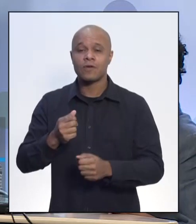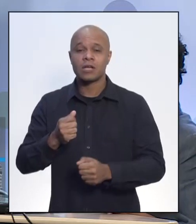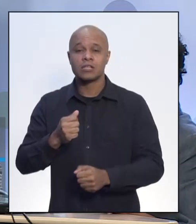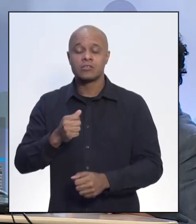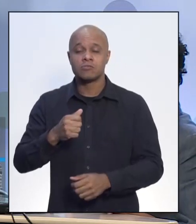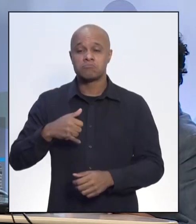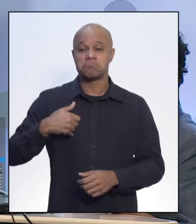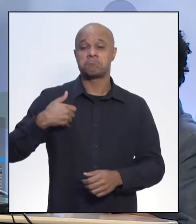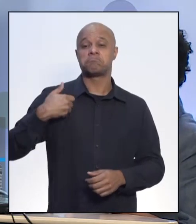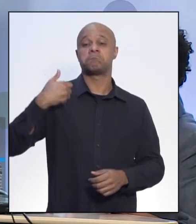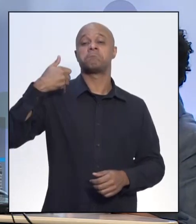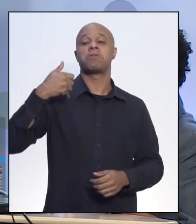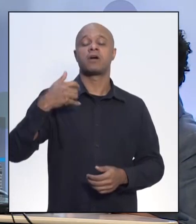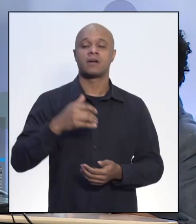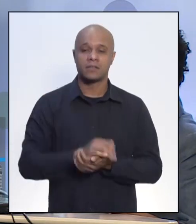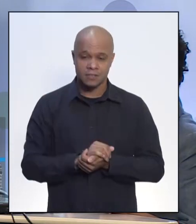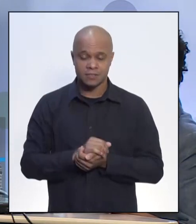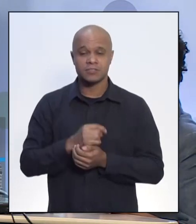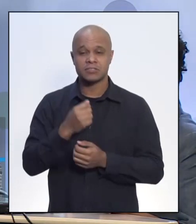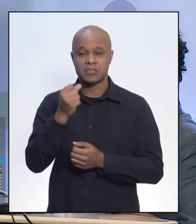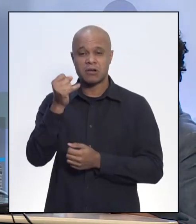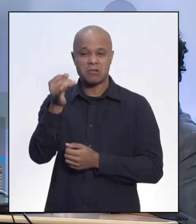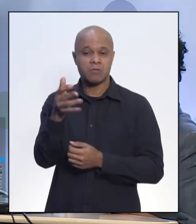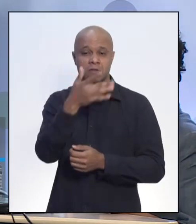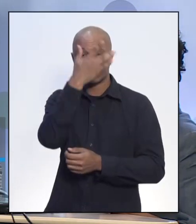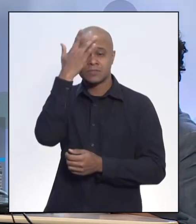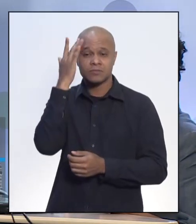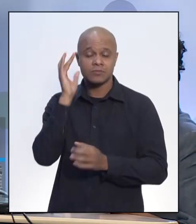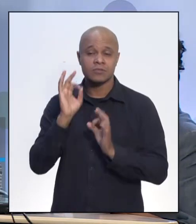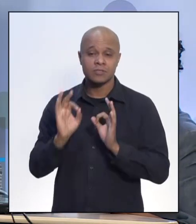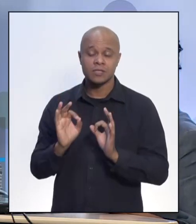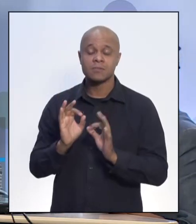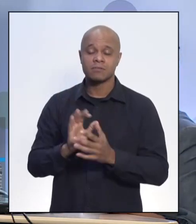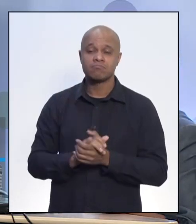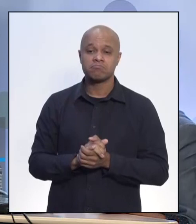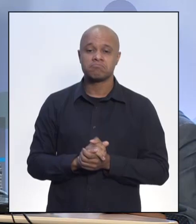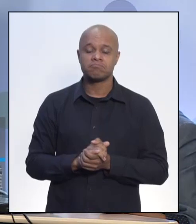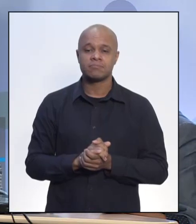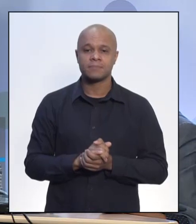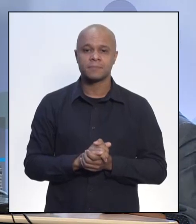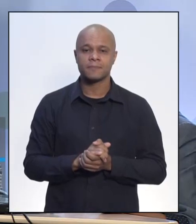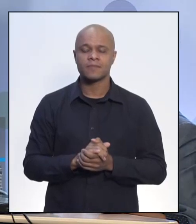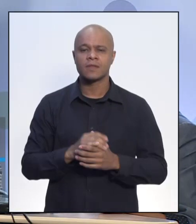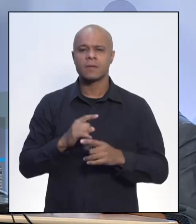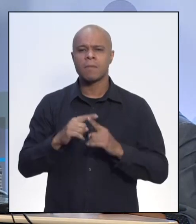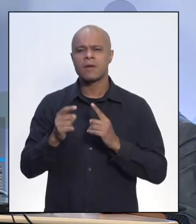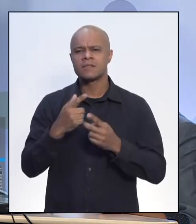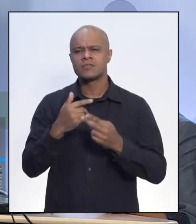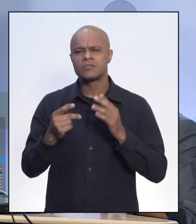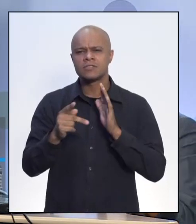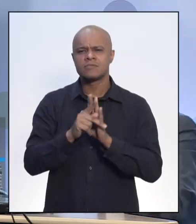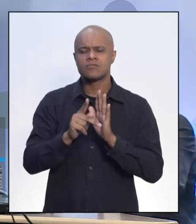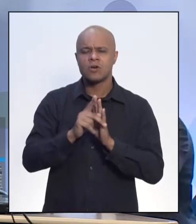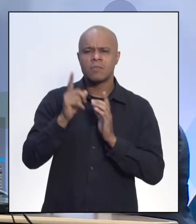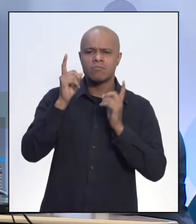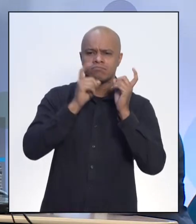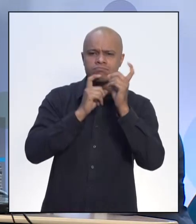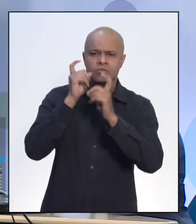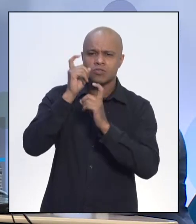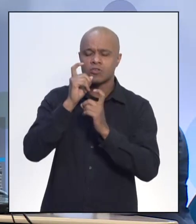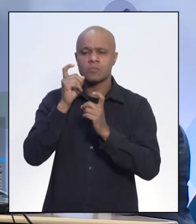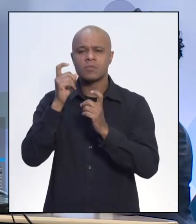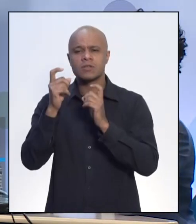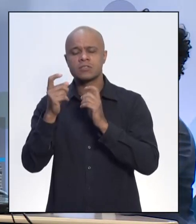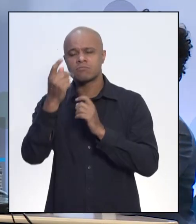de civilidade, apesar de falar de civilizações aí. Né? Então, essa coisa de você se preocupar com